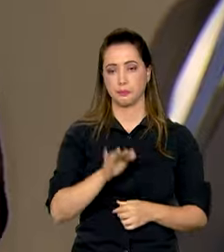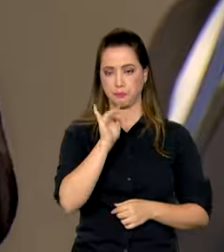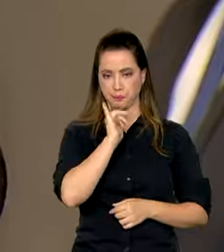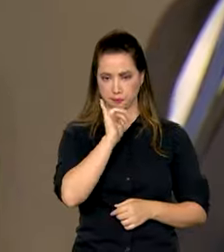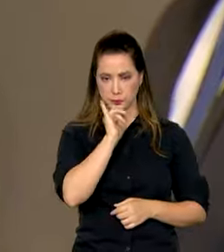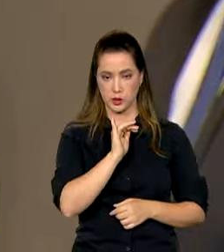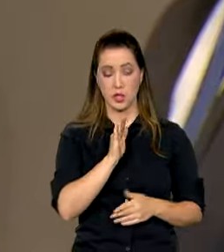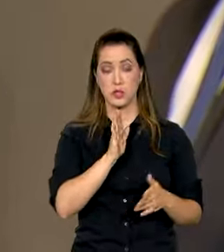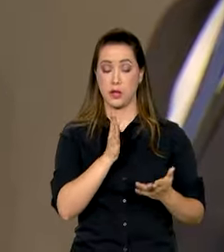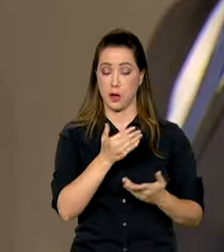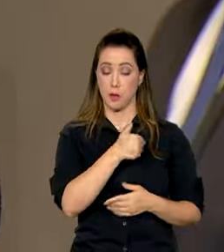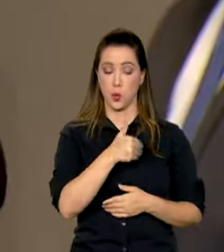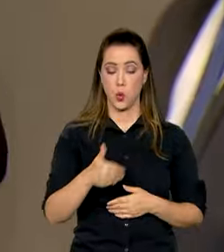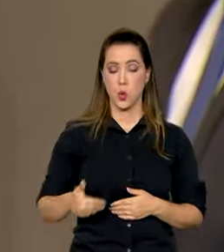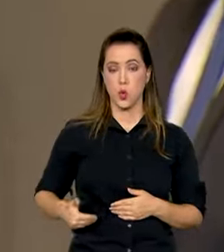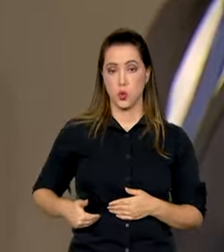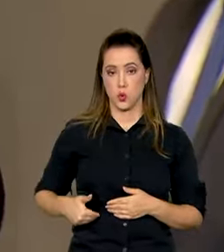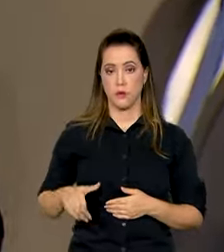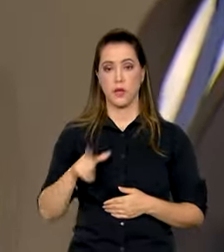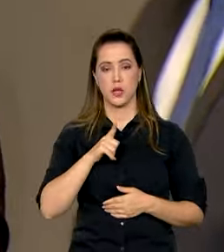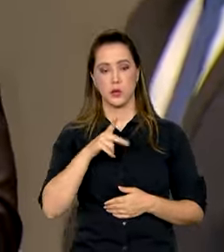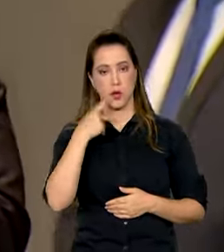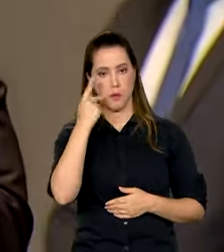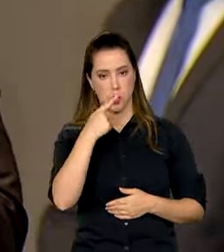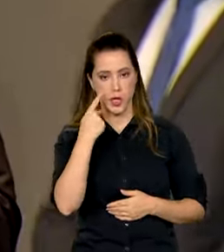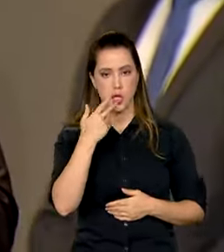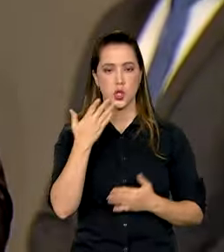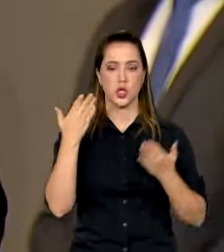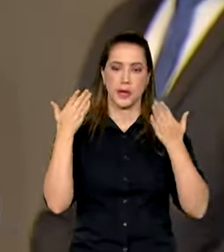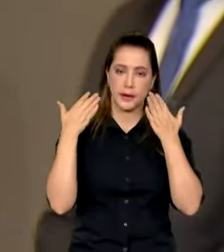para além de ter uma política, uma agenda negacionista